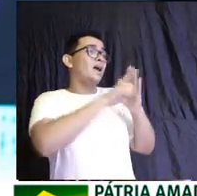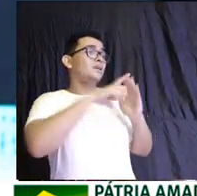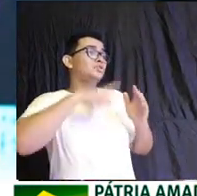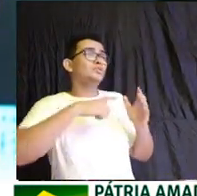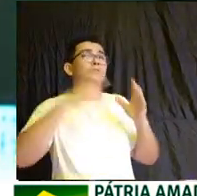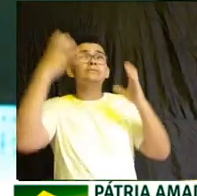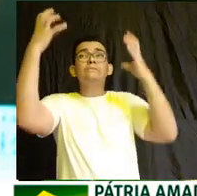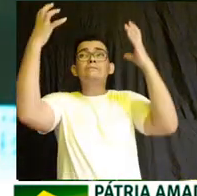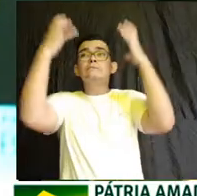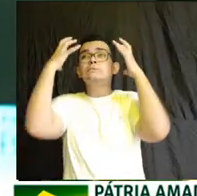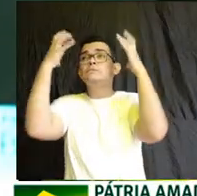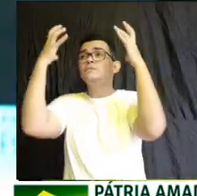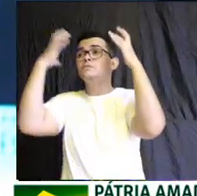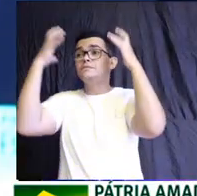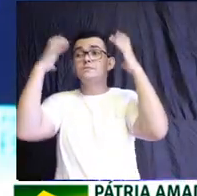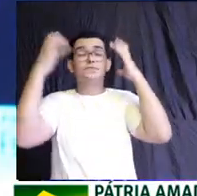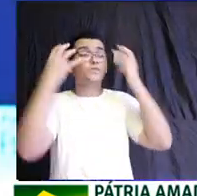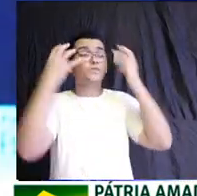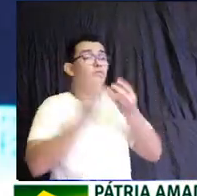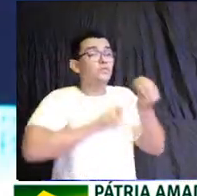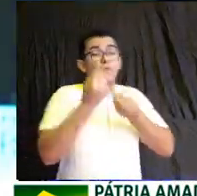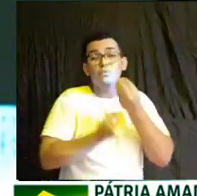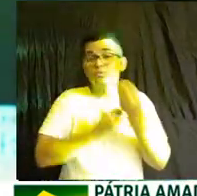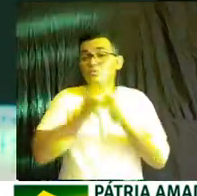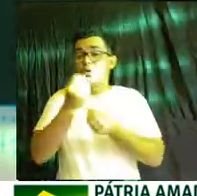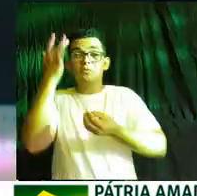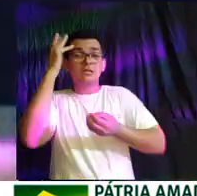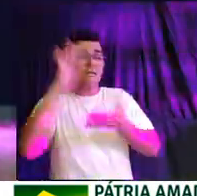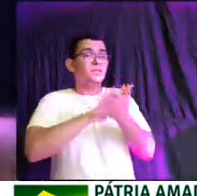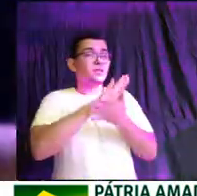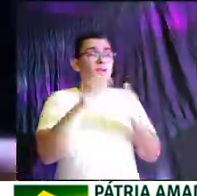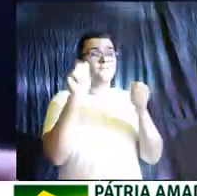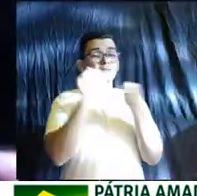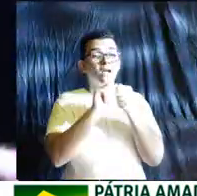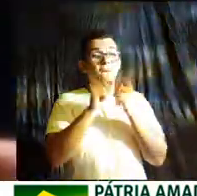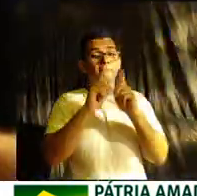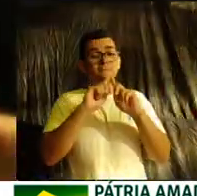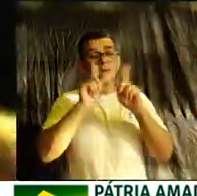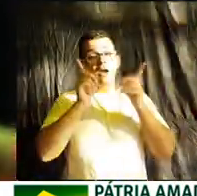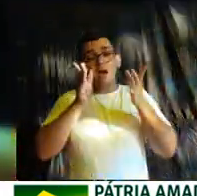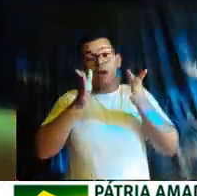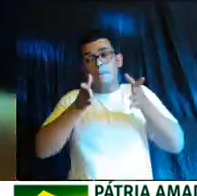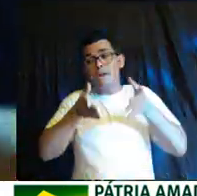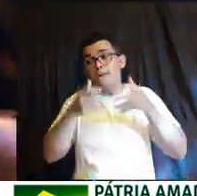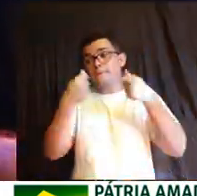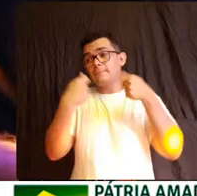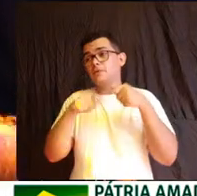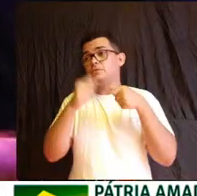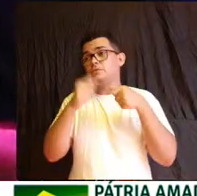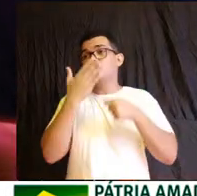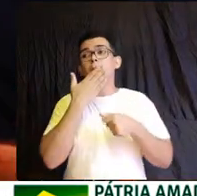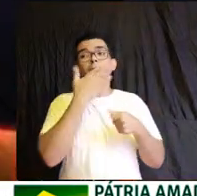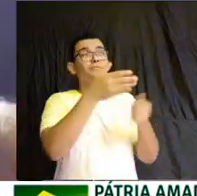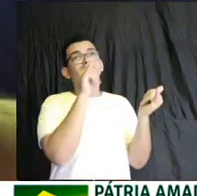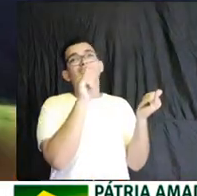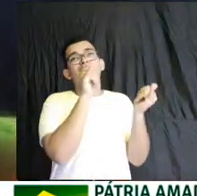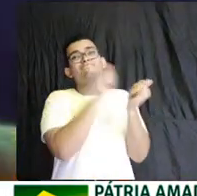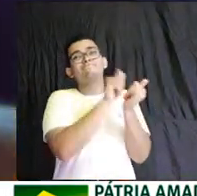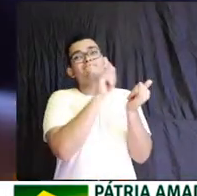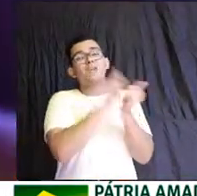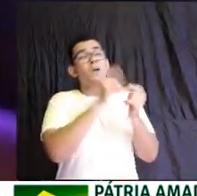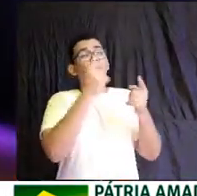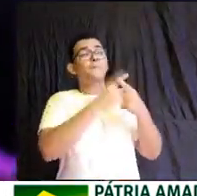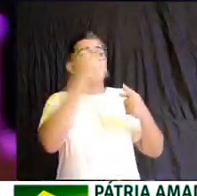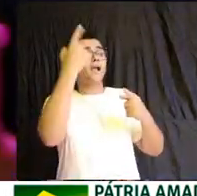mão, desejo pegando fogo, sem saber direito a hora nem o que fazer. Eu não encontro